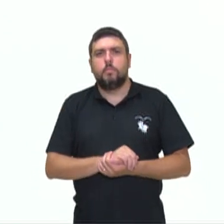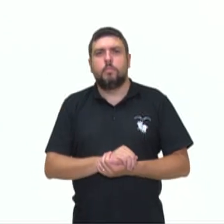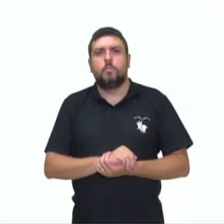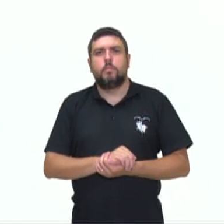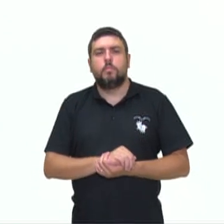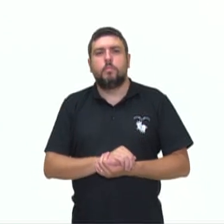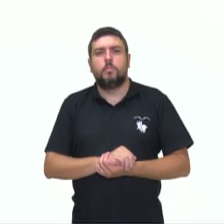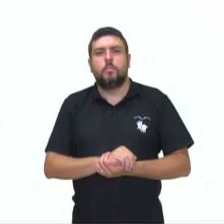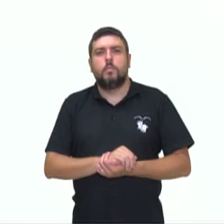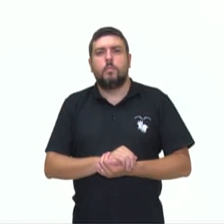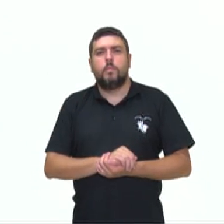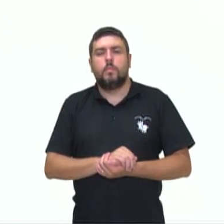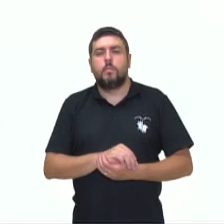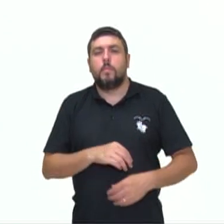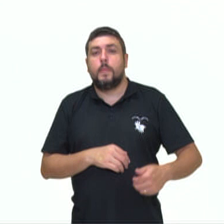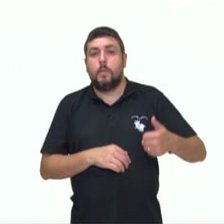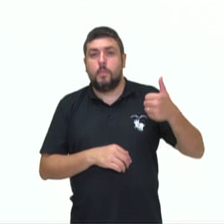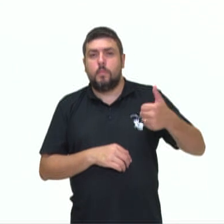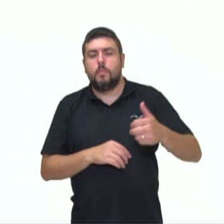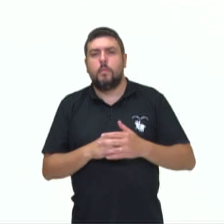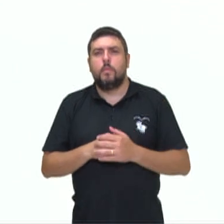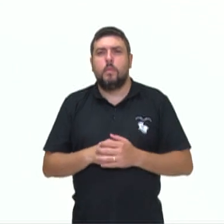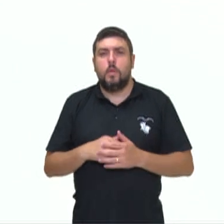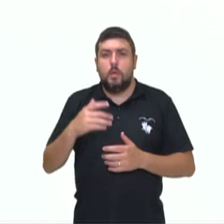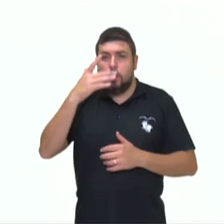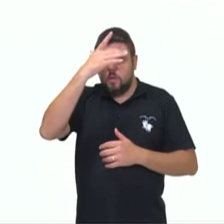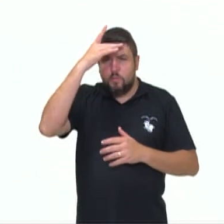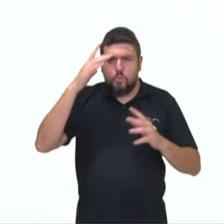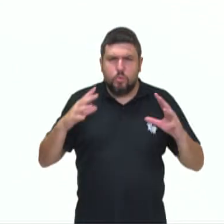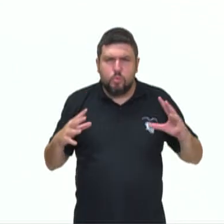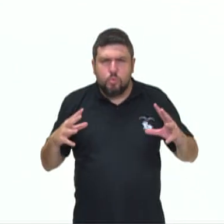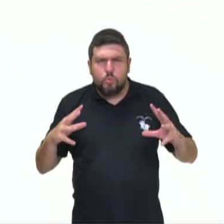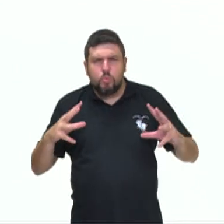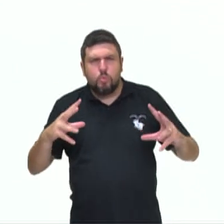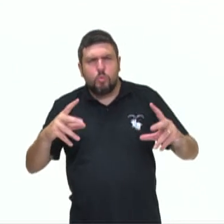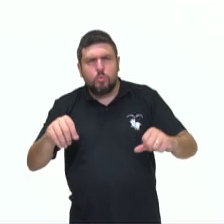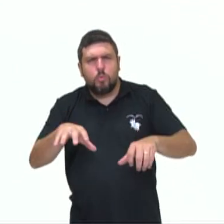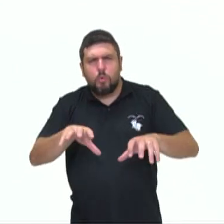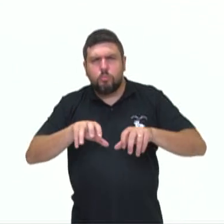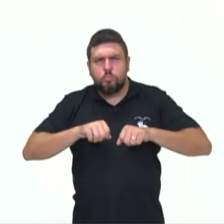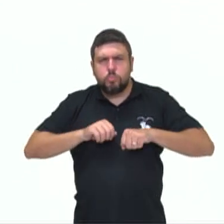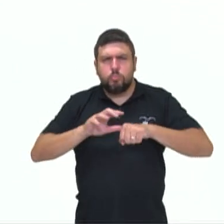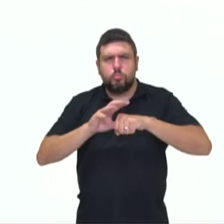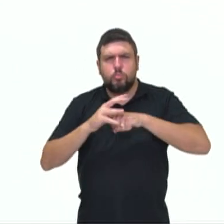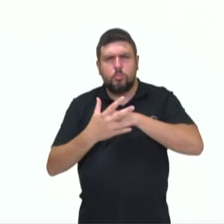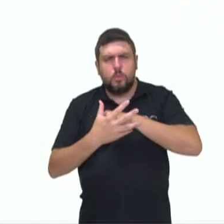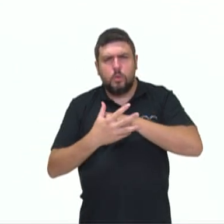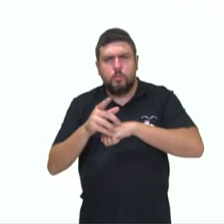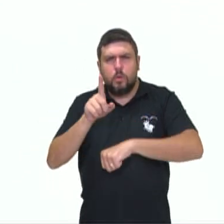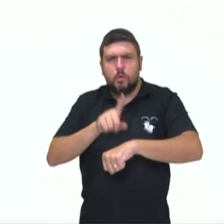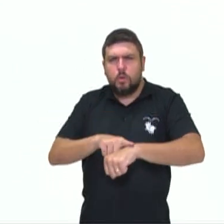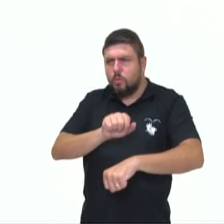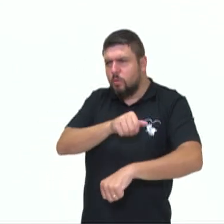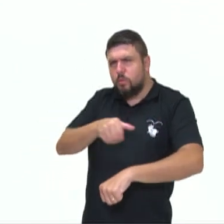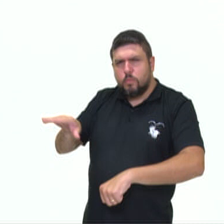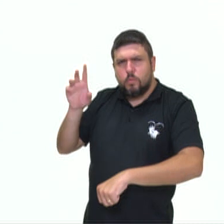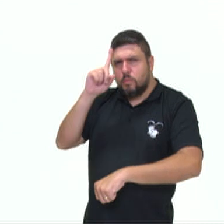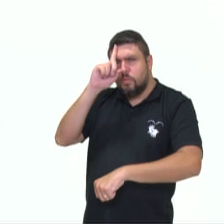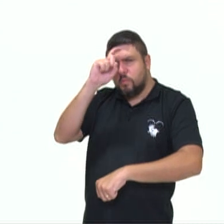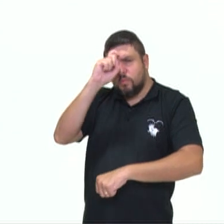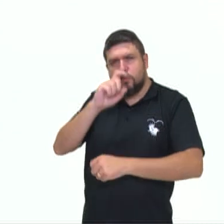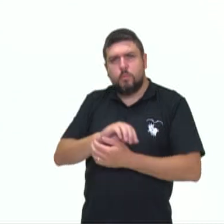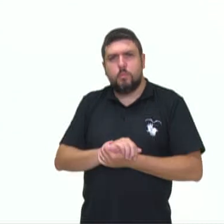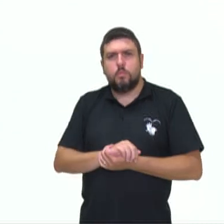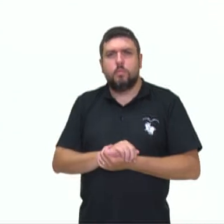Primeira, todas as pessoas que contraíram Covid-19 devem ou deveriam ser internadas? E a